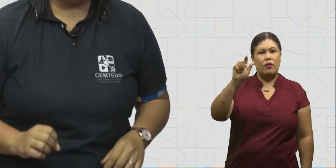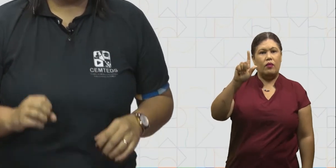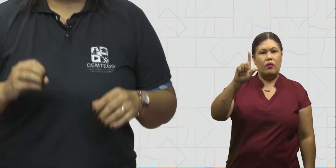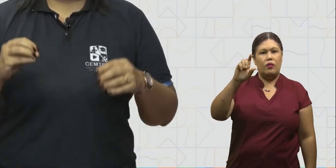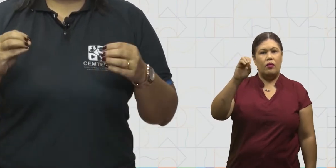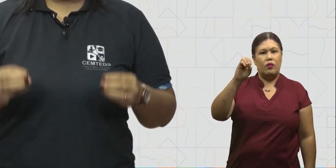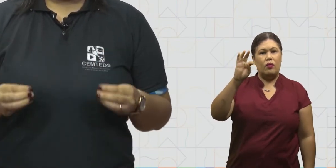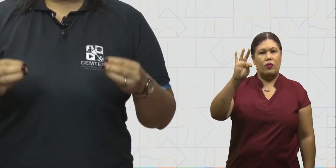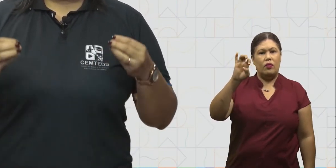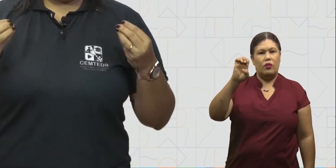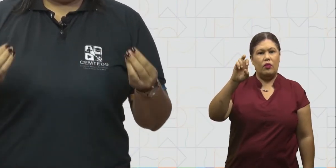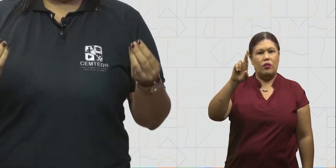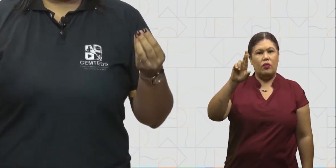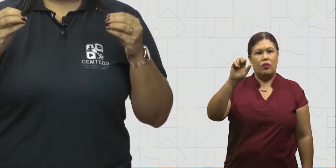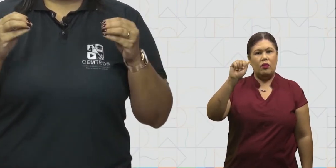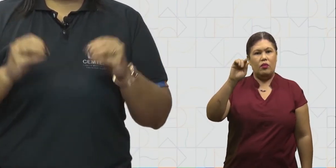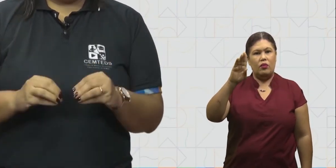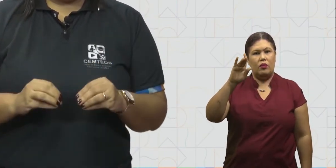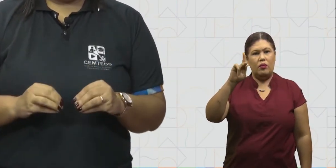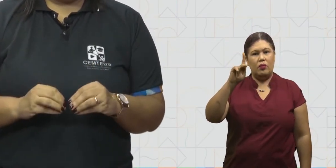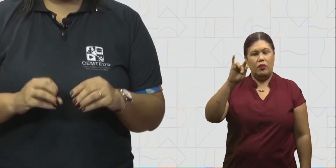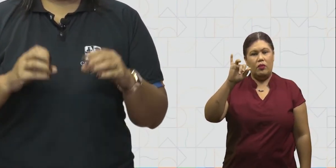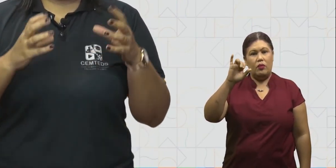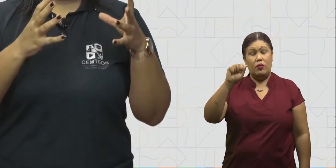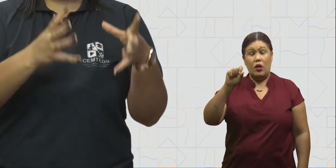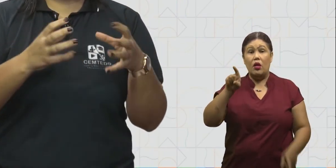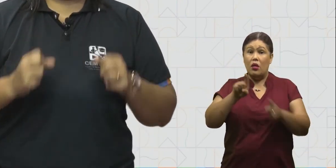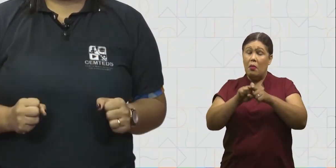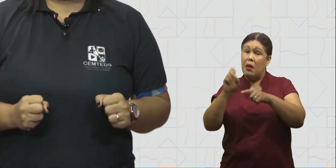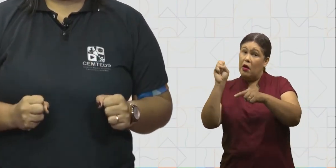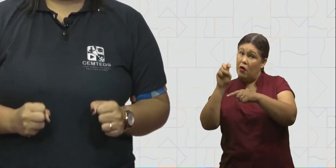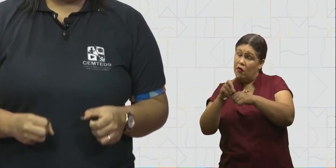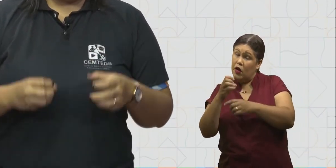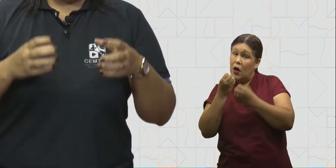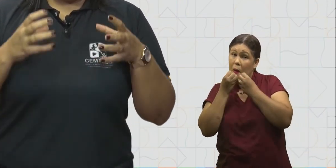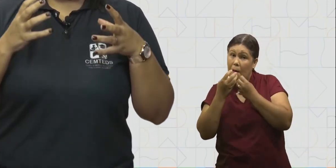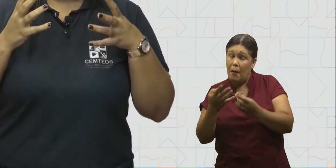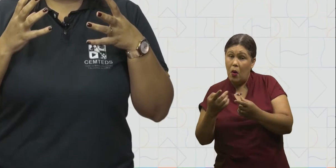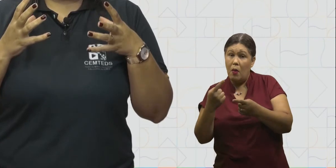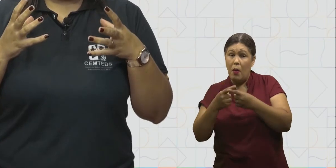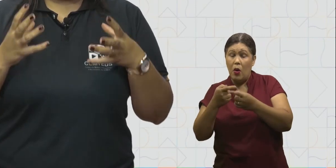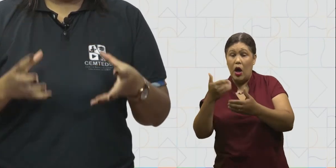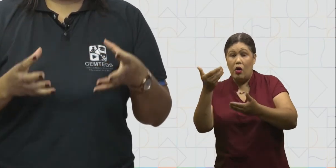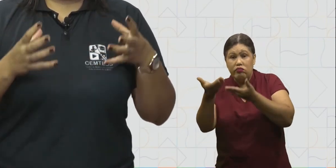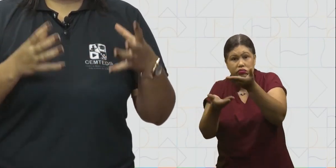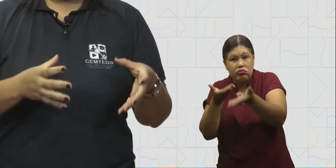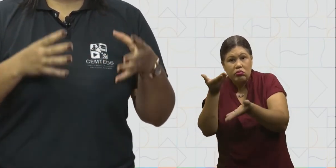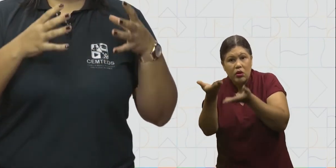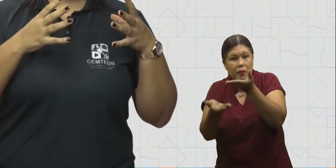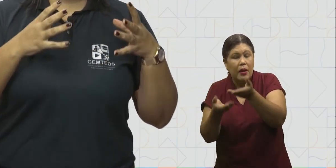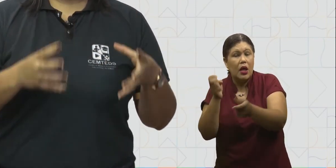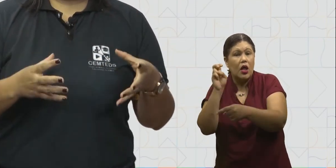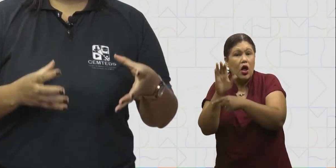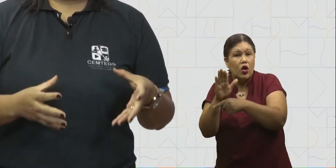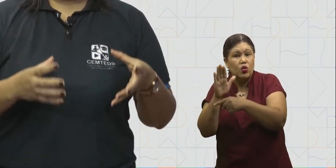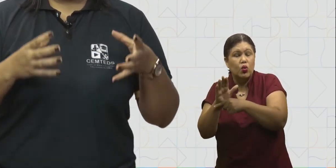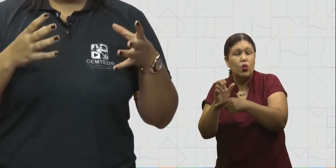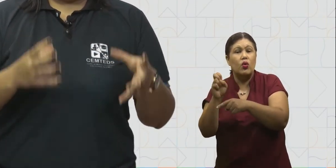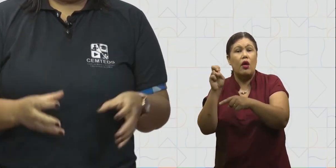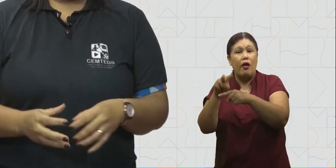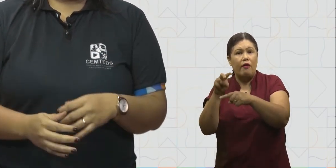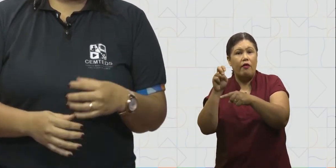fagoterapia também é um benefício dos vírus. Ela é o tratamento no qual alguns